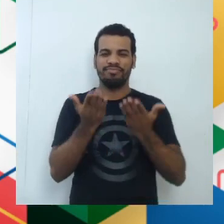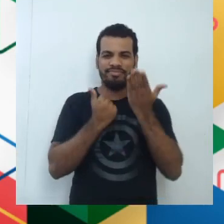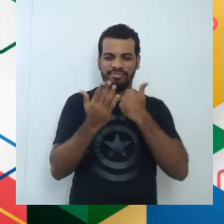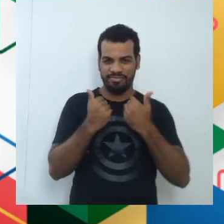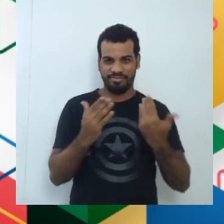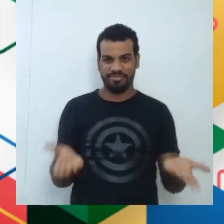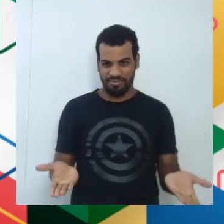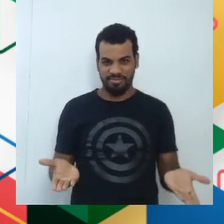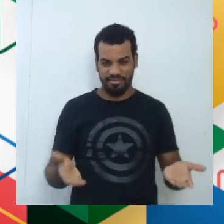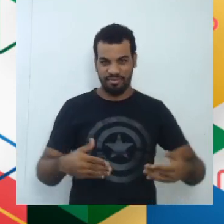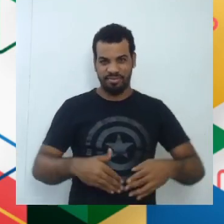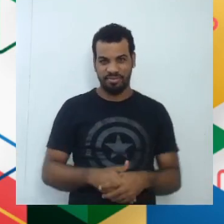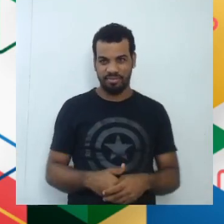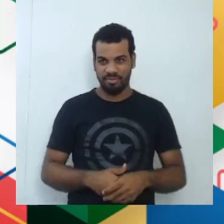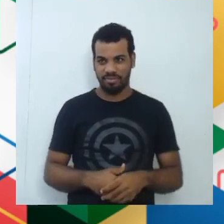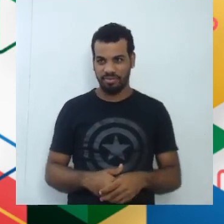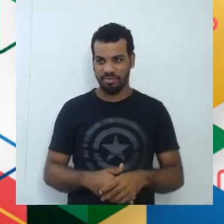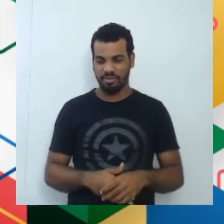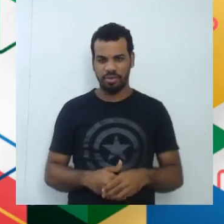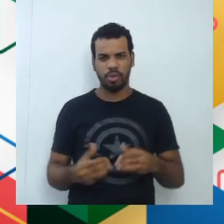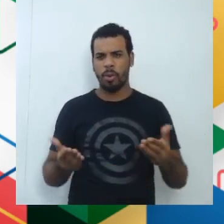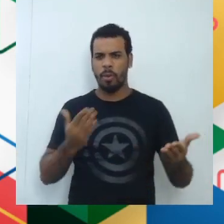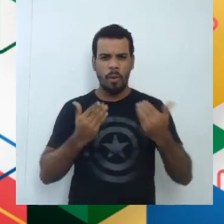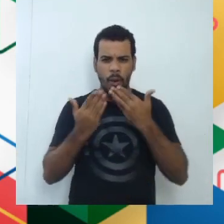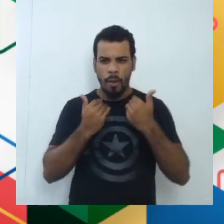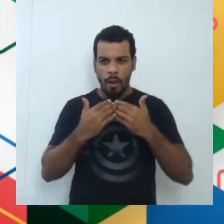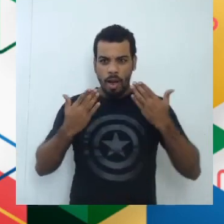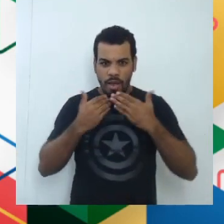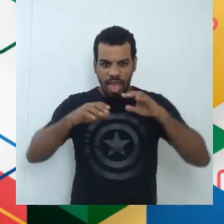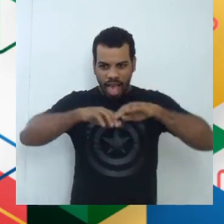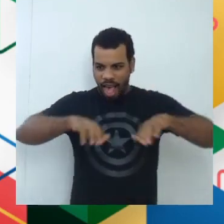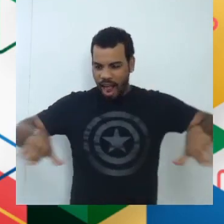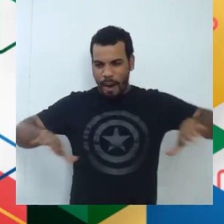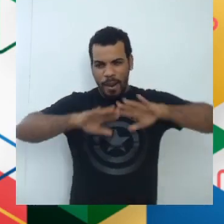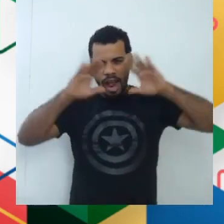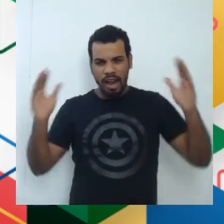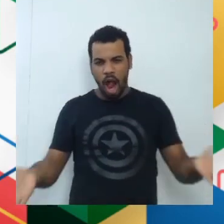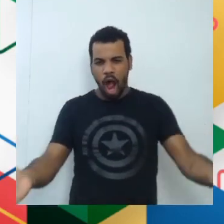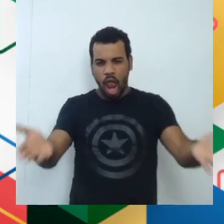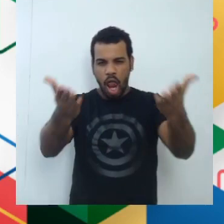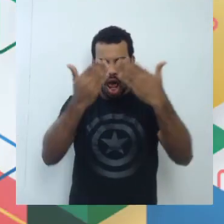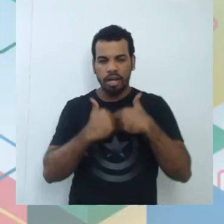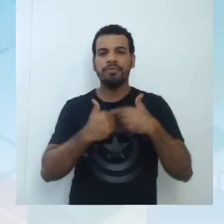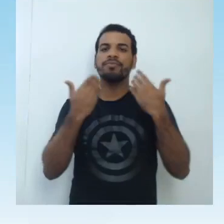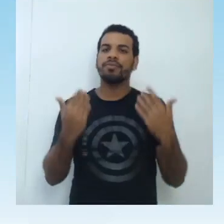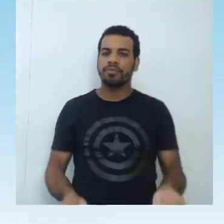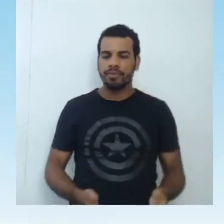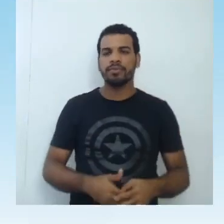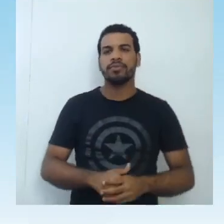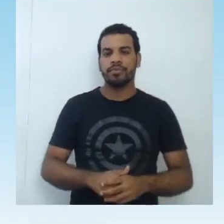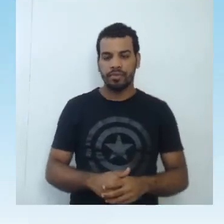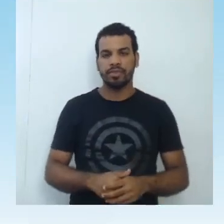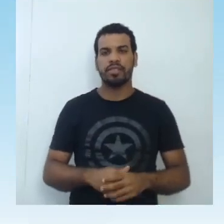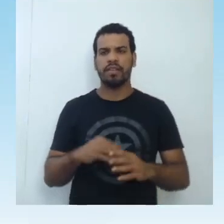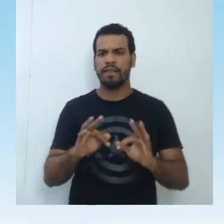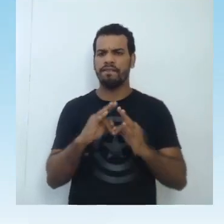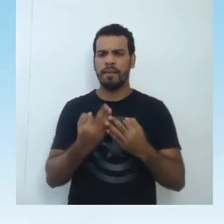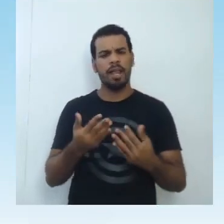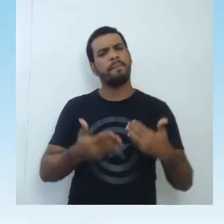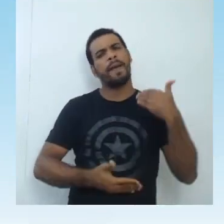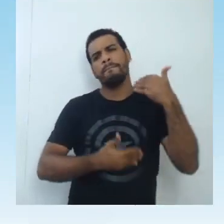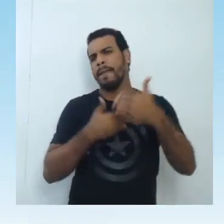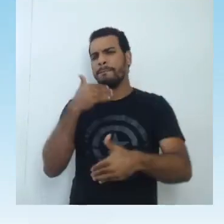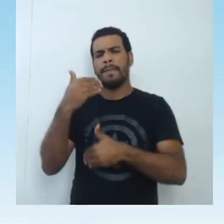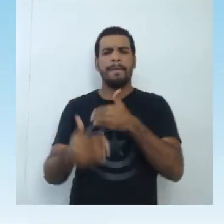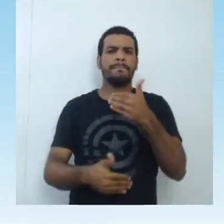reúnem, esse hábito de se reunir para comer e comer muito na ceia de Natal, é um hábito que vem sendo passado de família em família, de